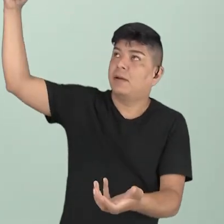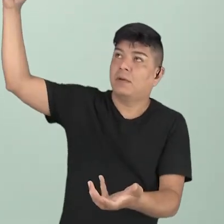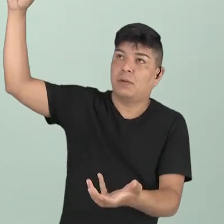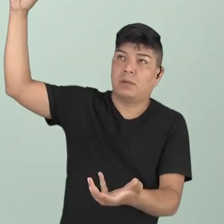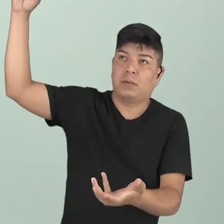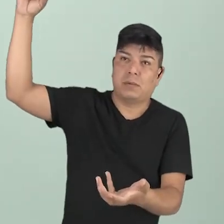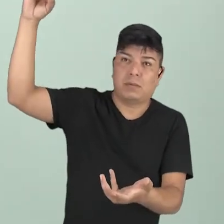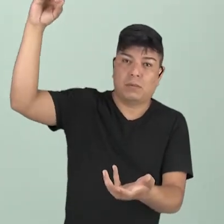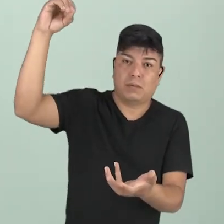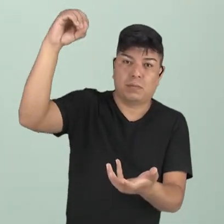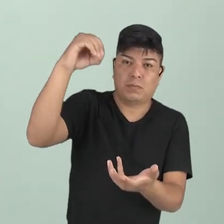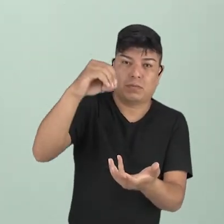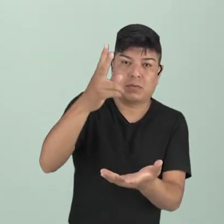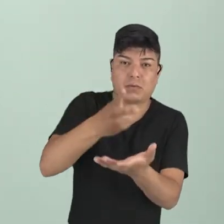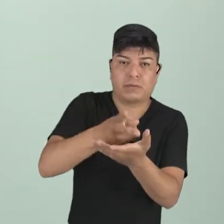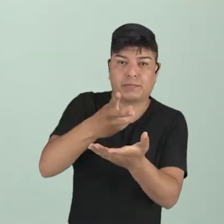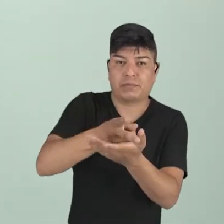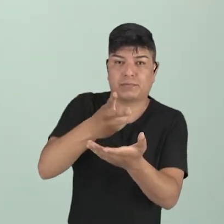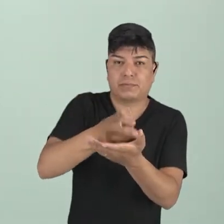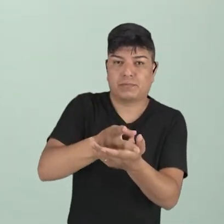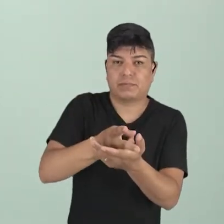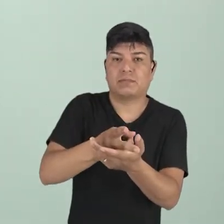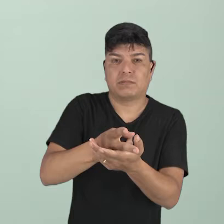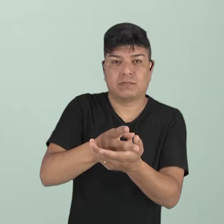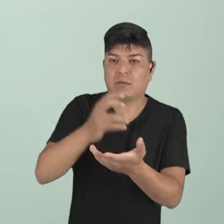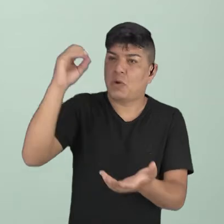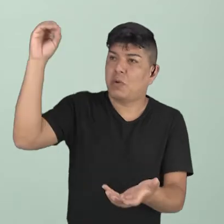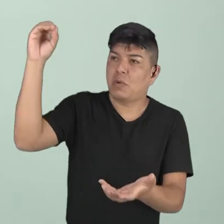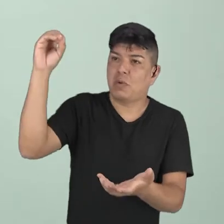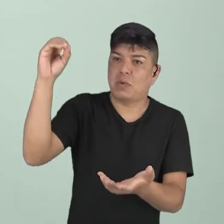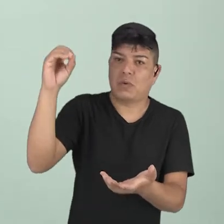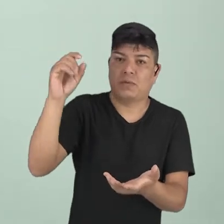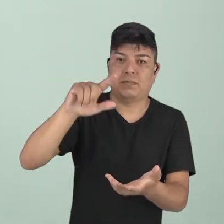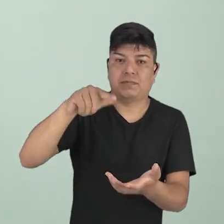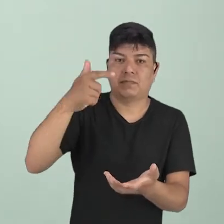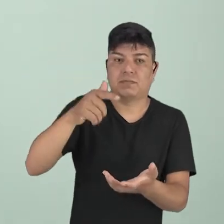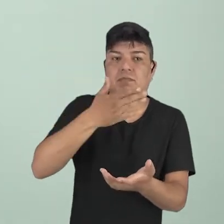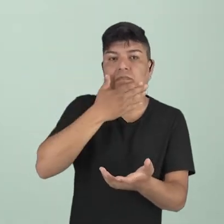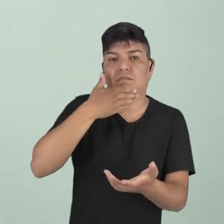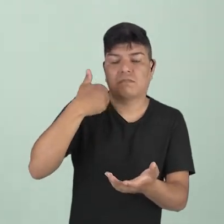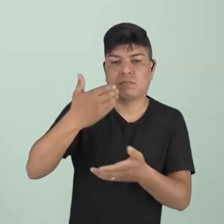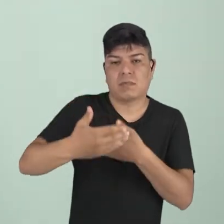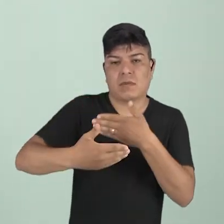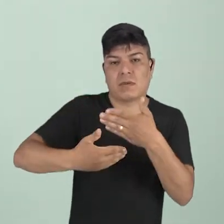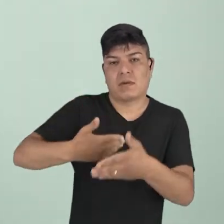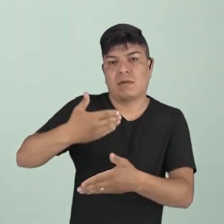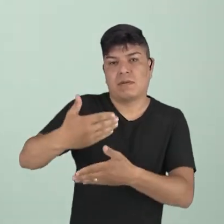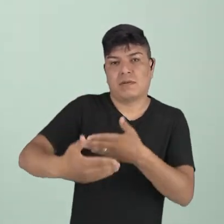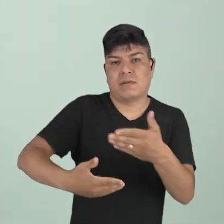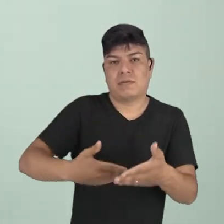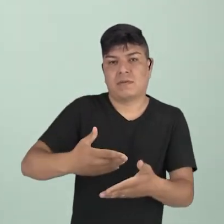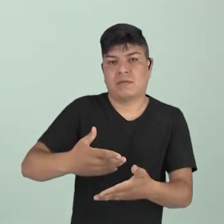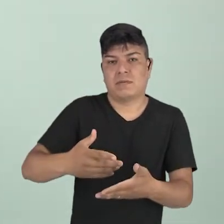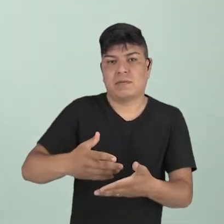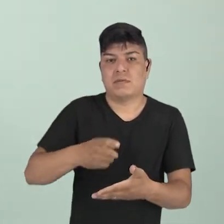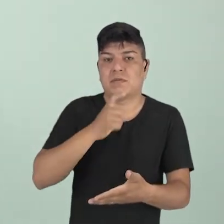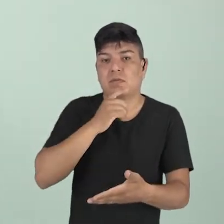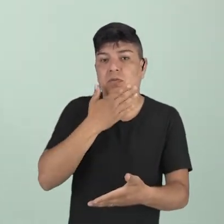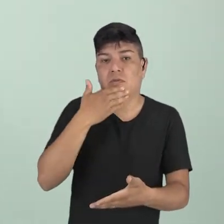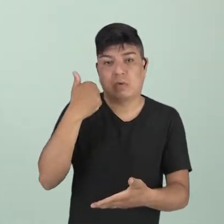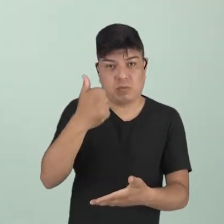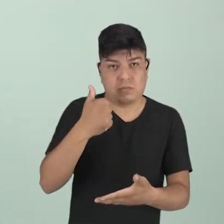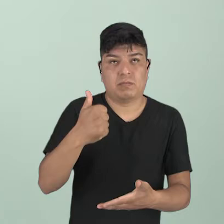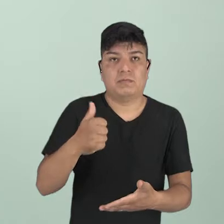atmosfera estabelecida, esses objetos já não mais atingiam a Terra, né? Eles se desfaziam ao passar pela atmosfera. Então,